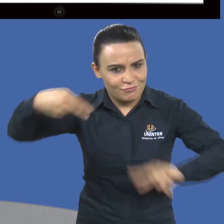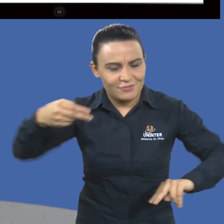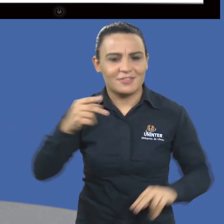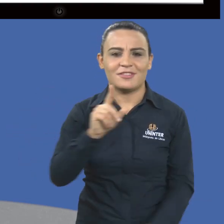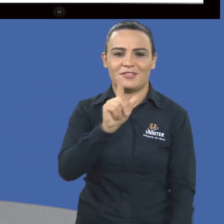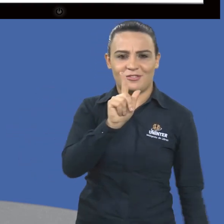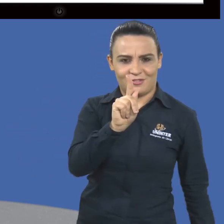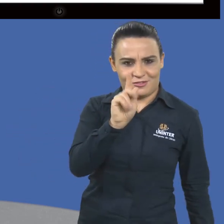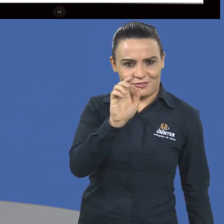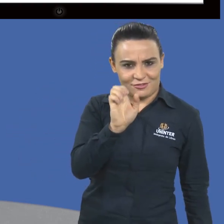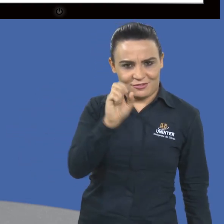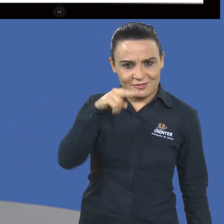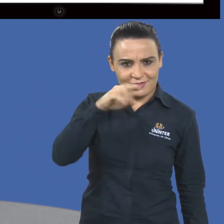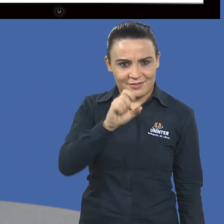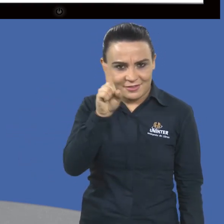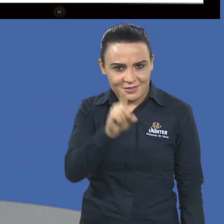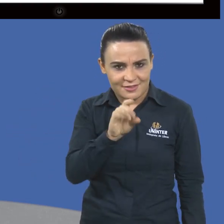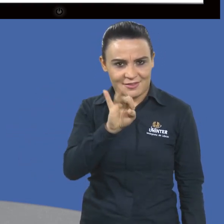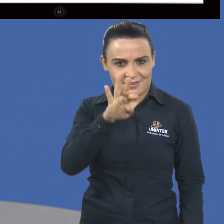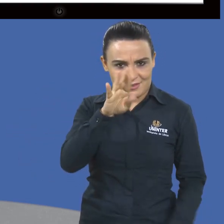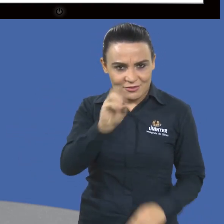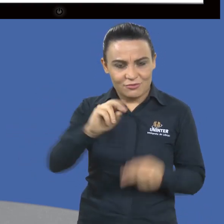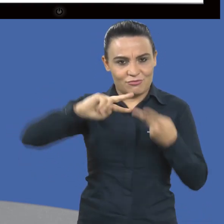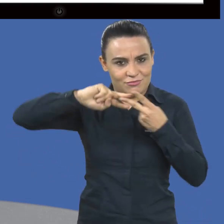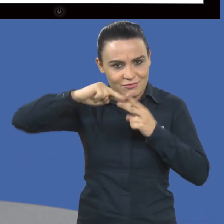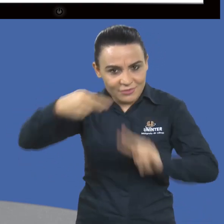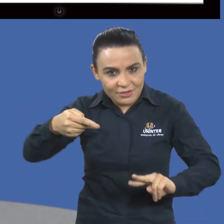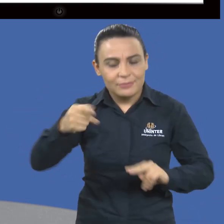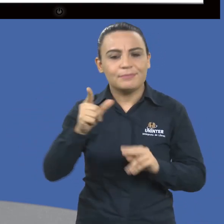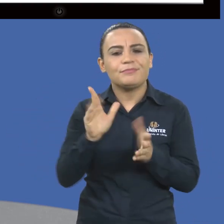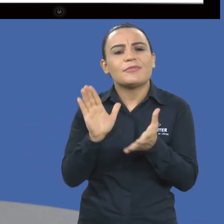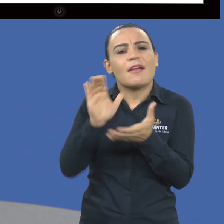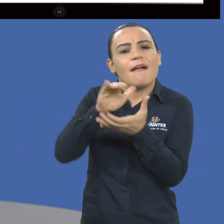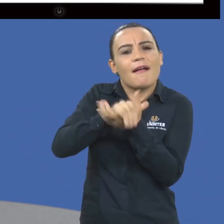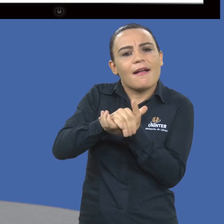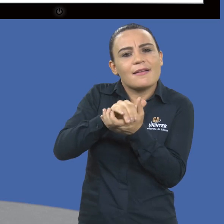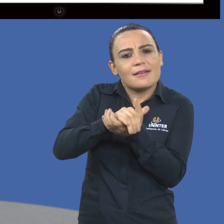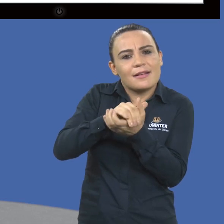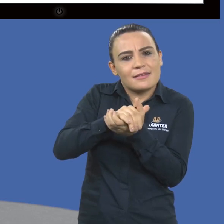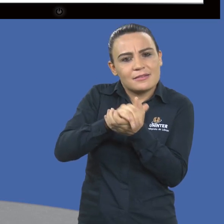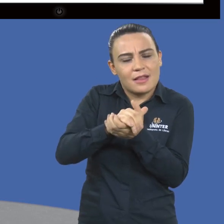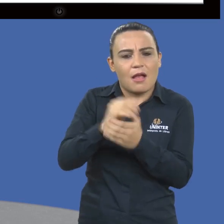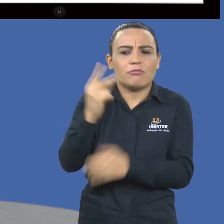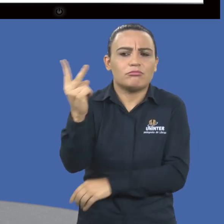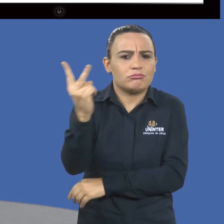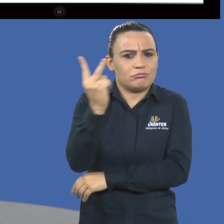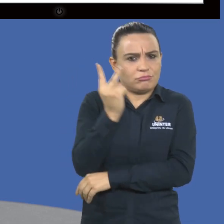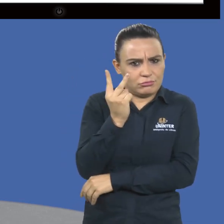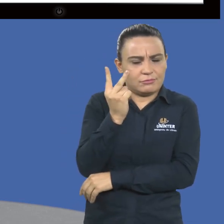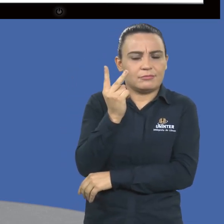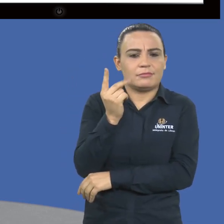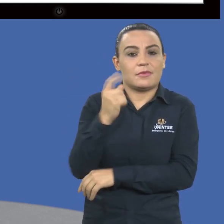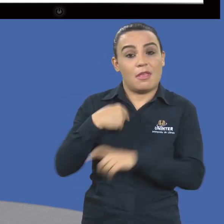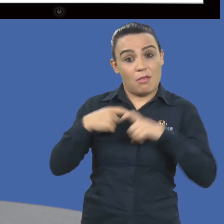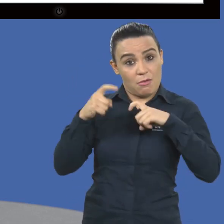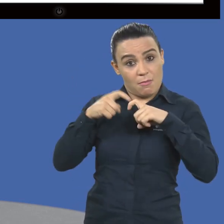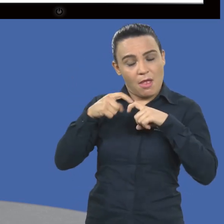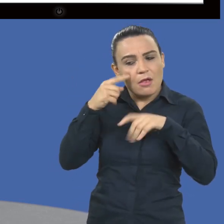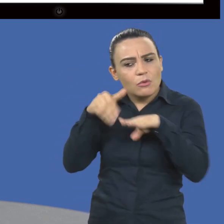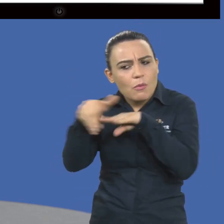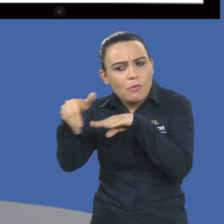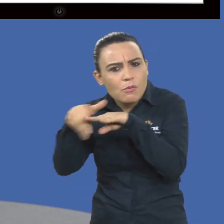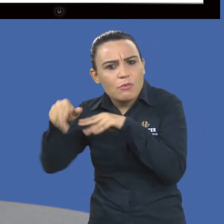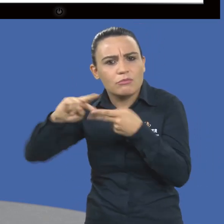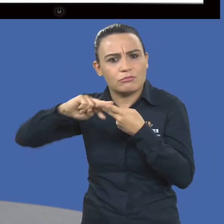genético, que é um procedimento que nós oferecemos a esses casais que têm filhos com síndrome